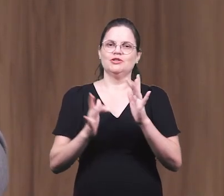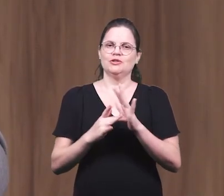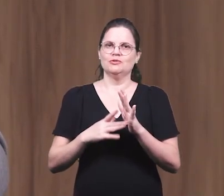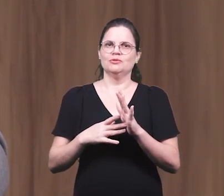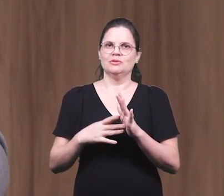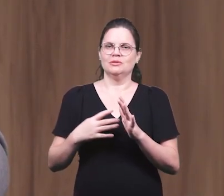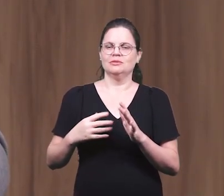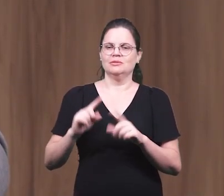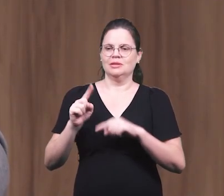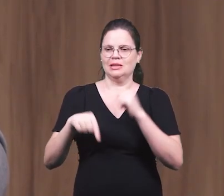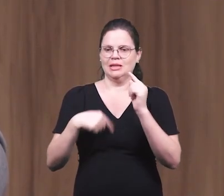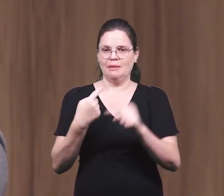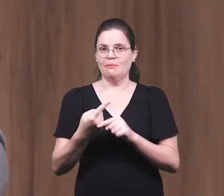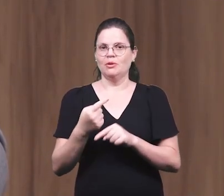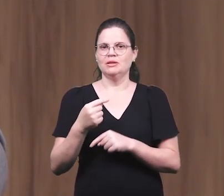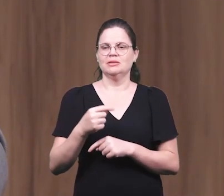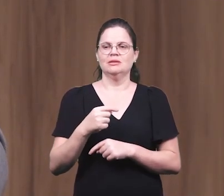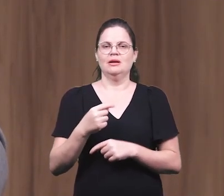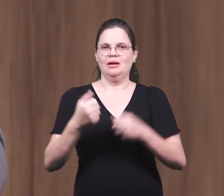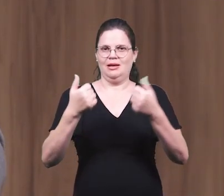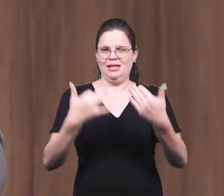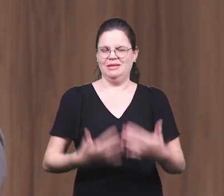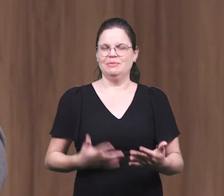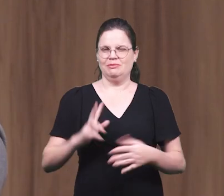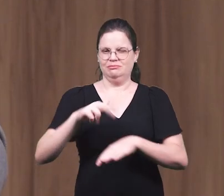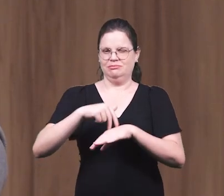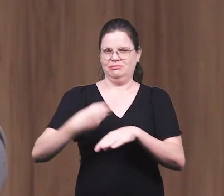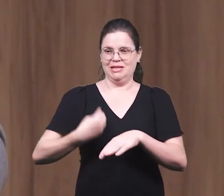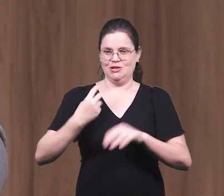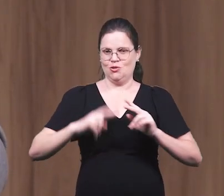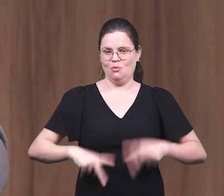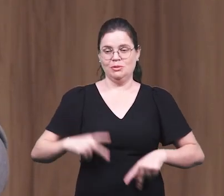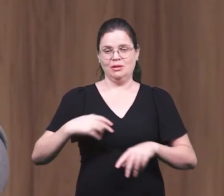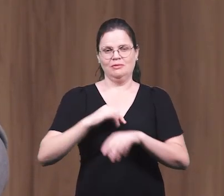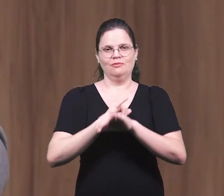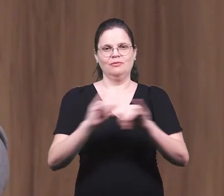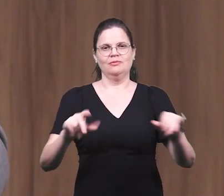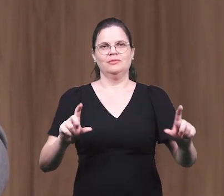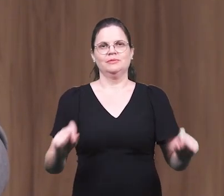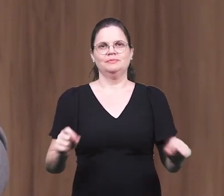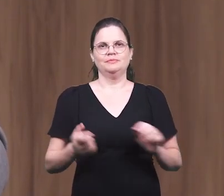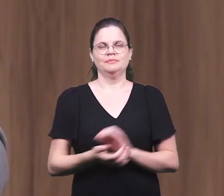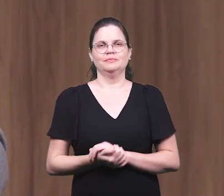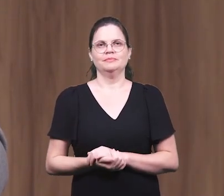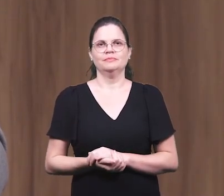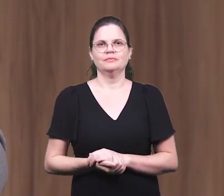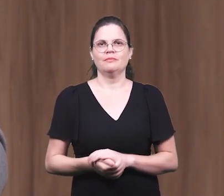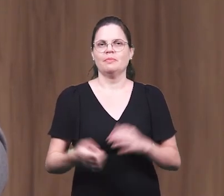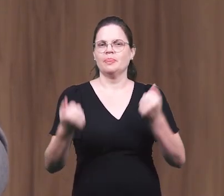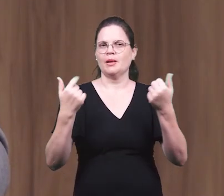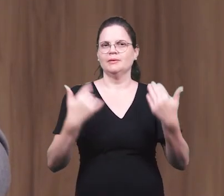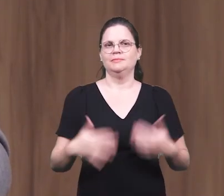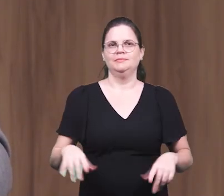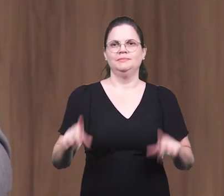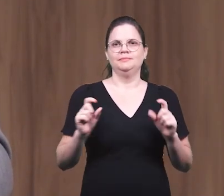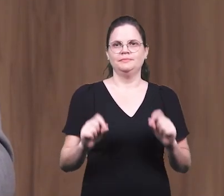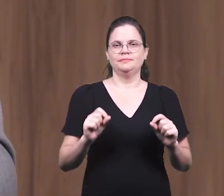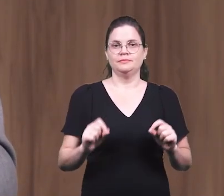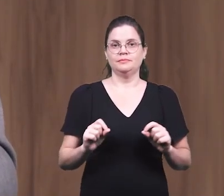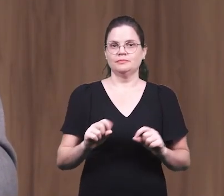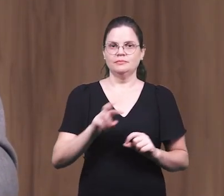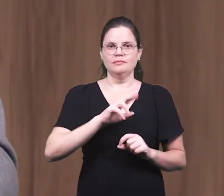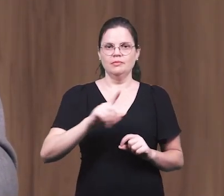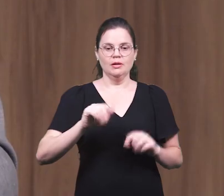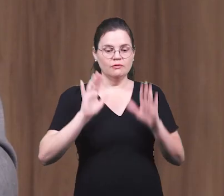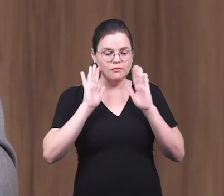no futuro bíblico, né? No futuro bíblico vai dizer assim, a palavra vai nos ensinar, né? Que para tirar os olhos